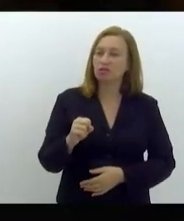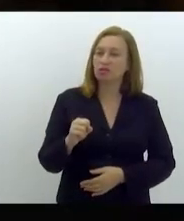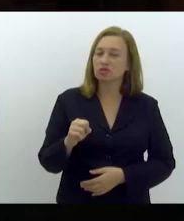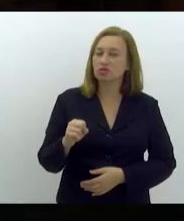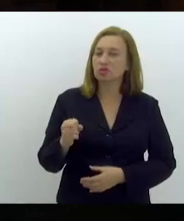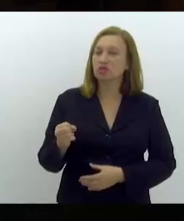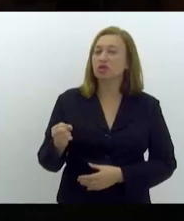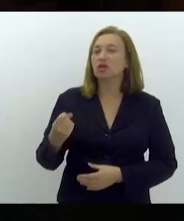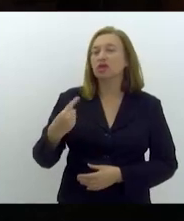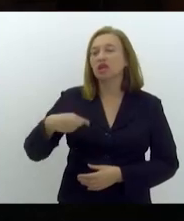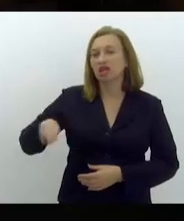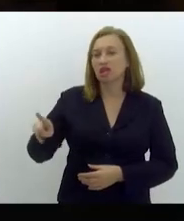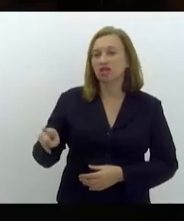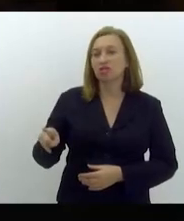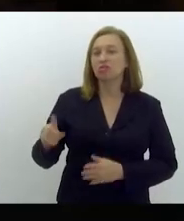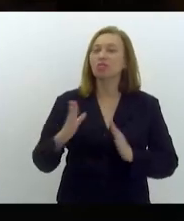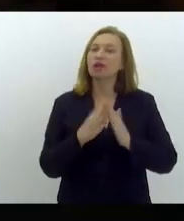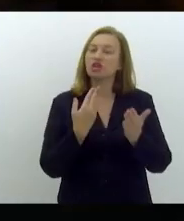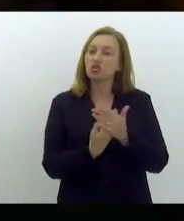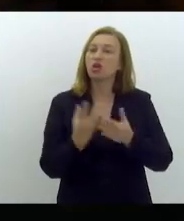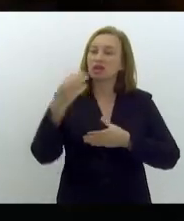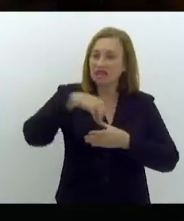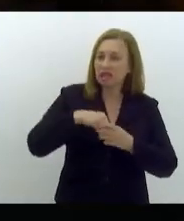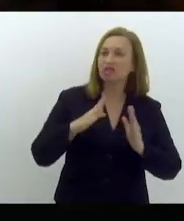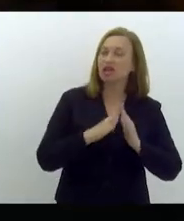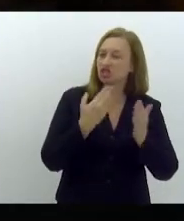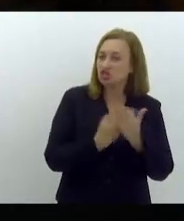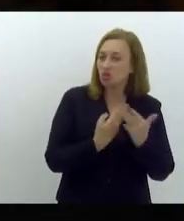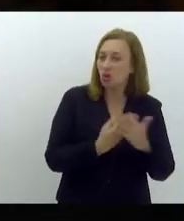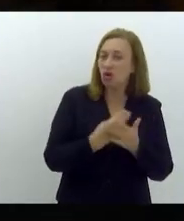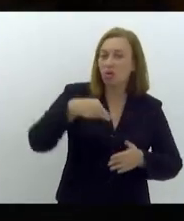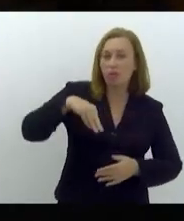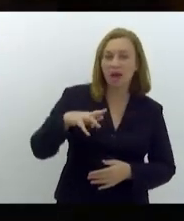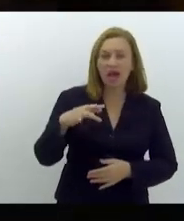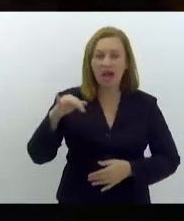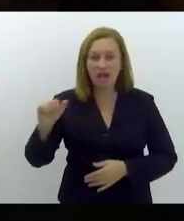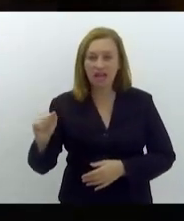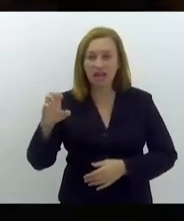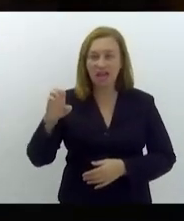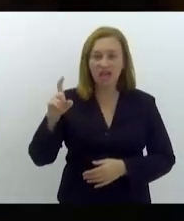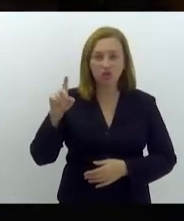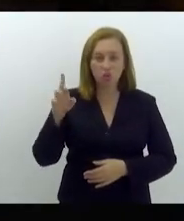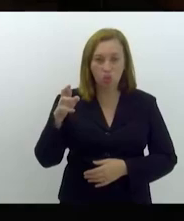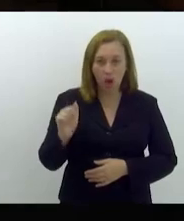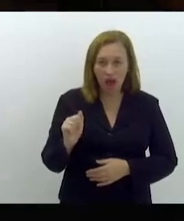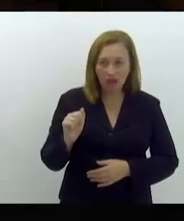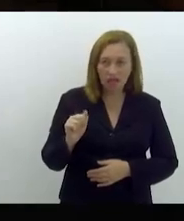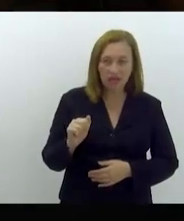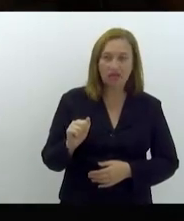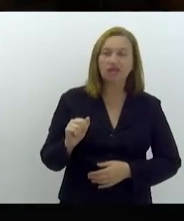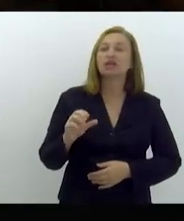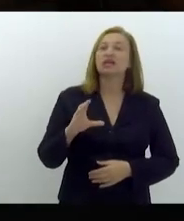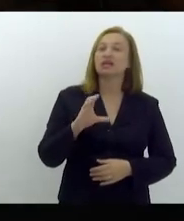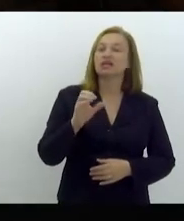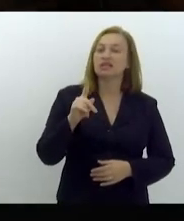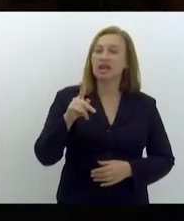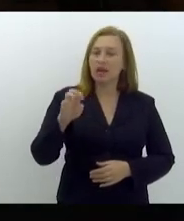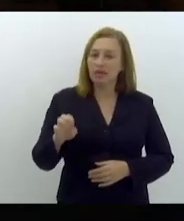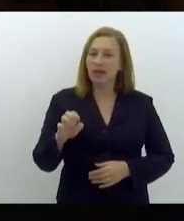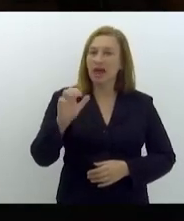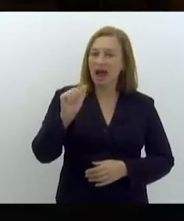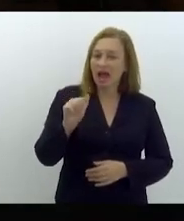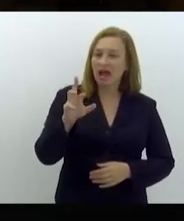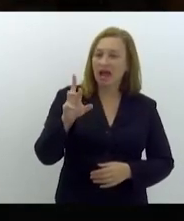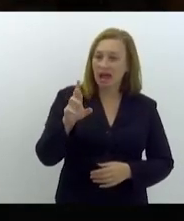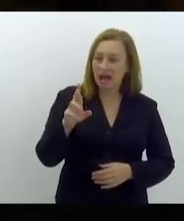dentro da escola com a Maria Eduarda que fazia Educação Física não se EPI em Acari foi assassinada